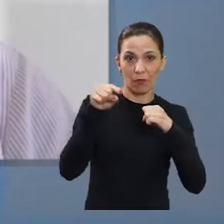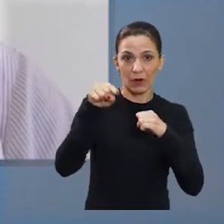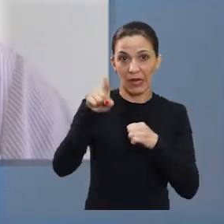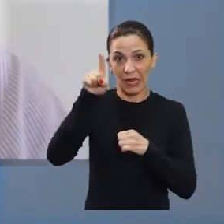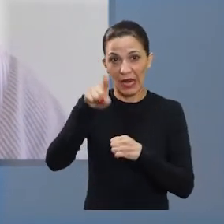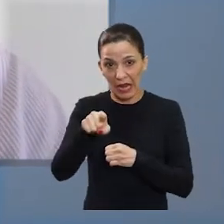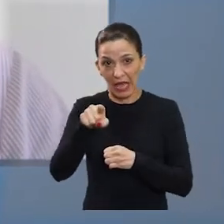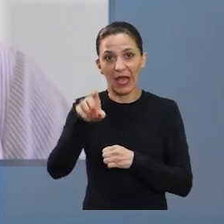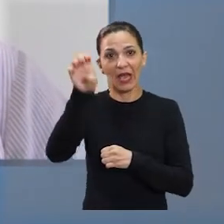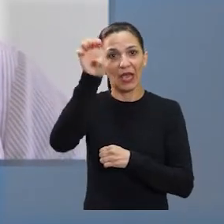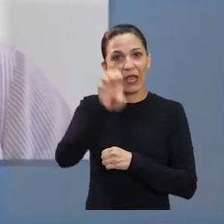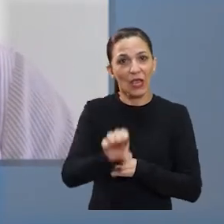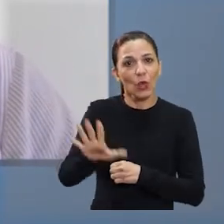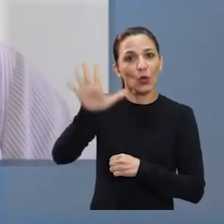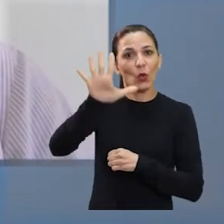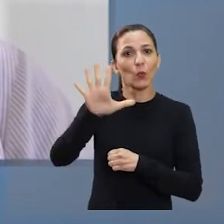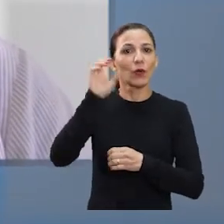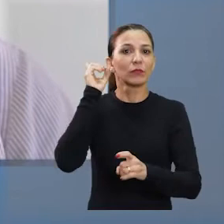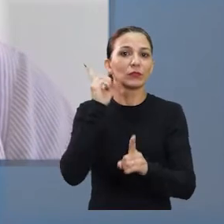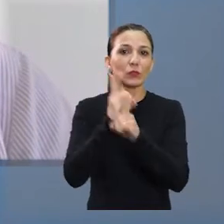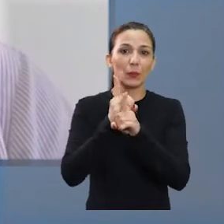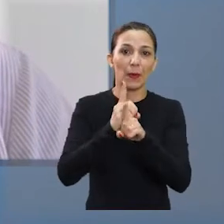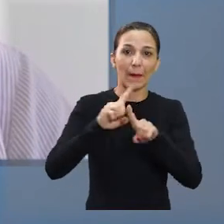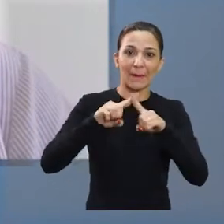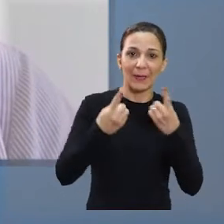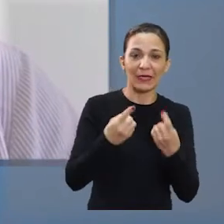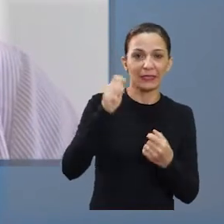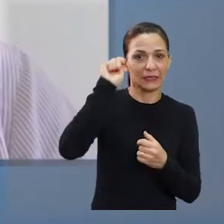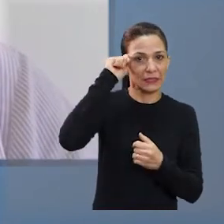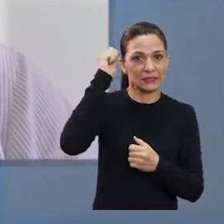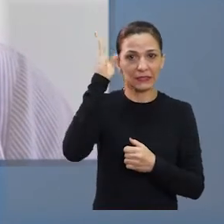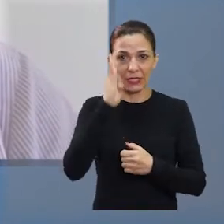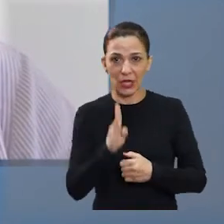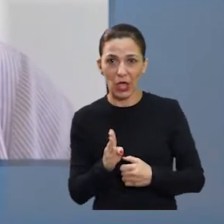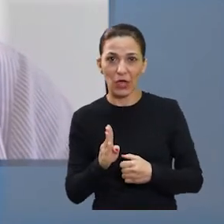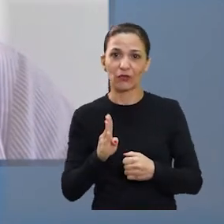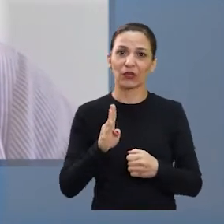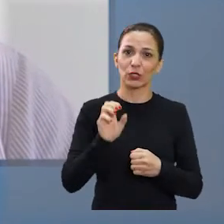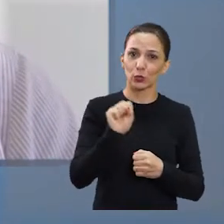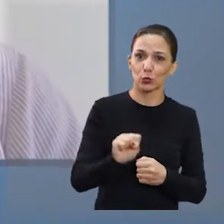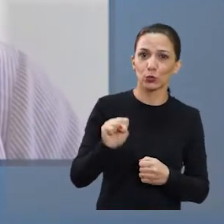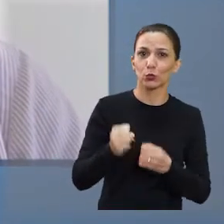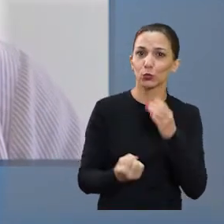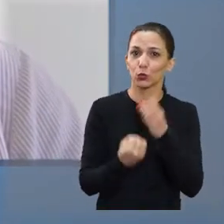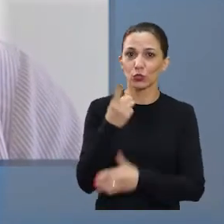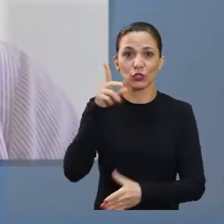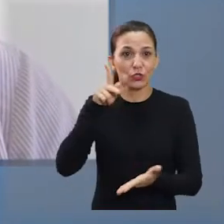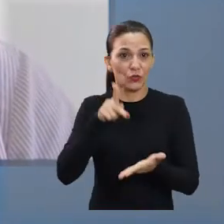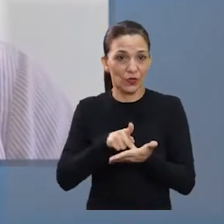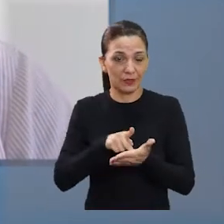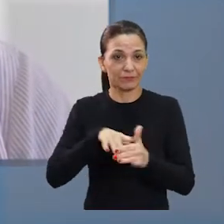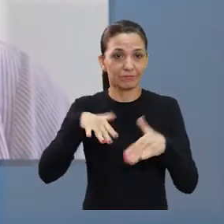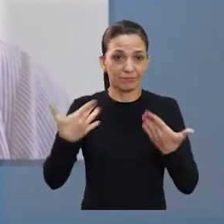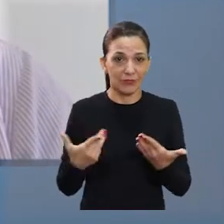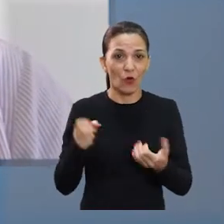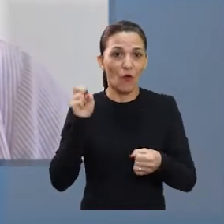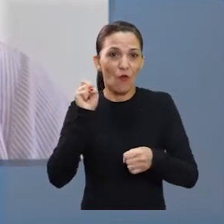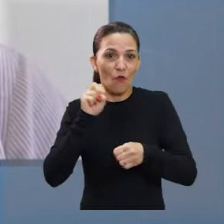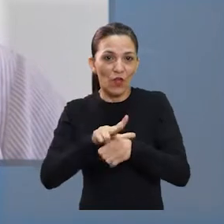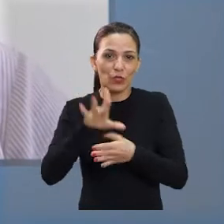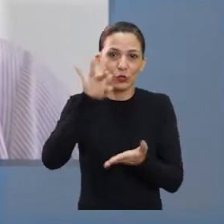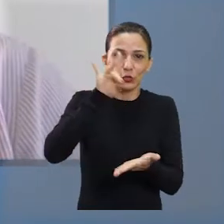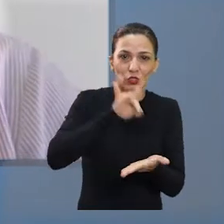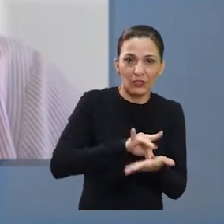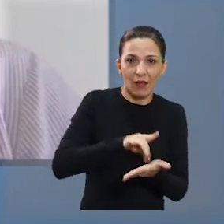variante Ômicron, que foi descoberta na Europa, mas ela surgiu na África do Sul, e o que a gente viu é que